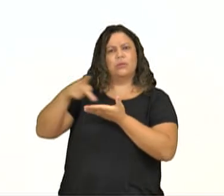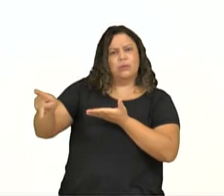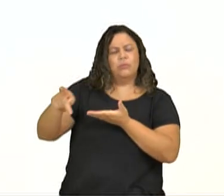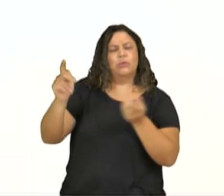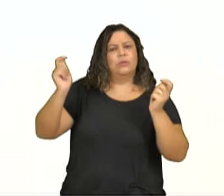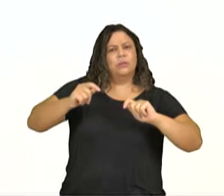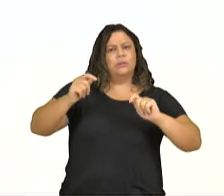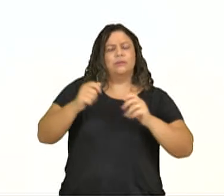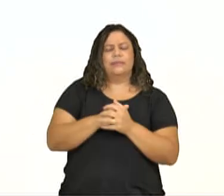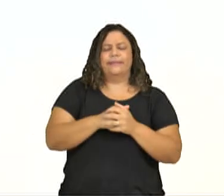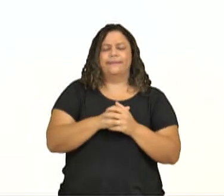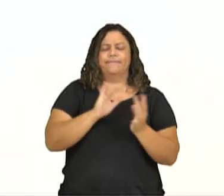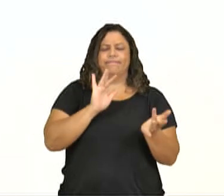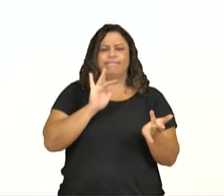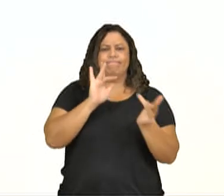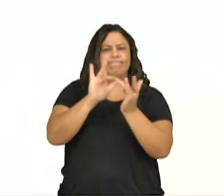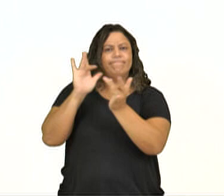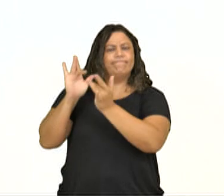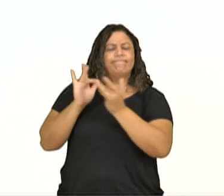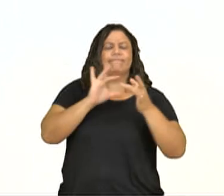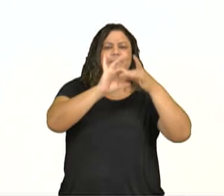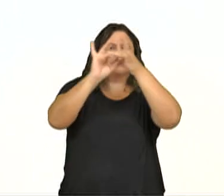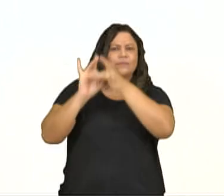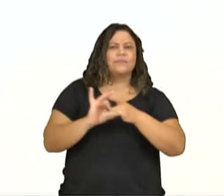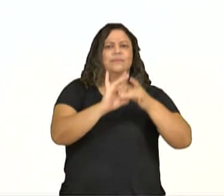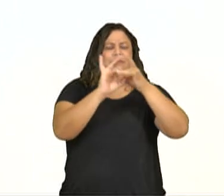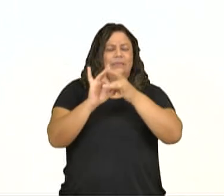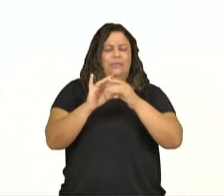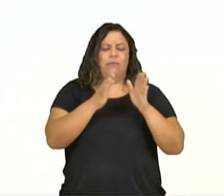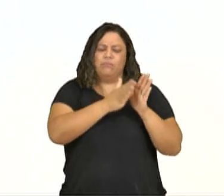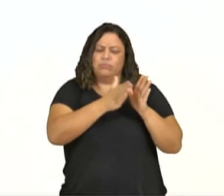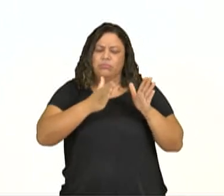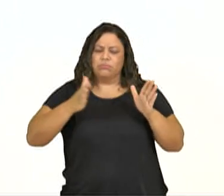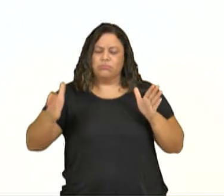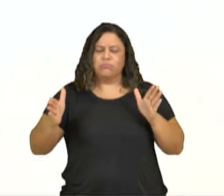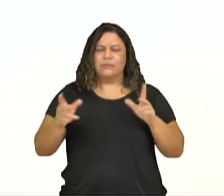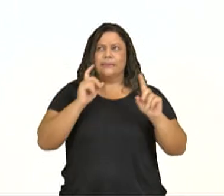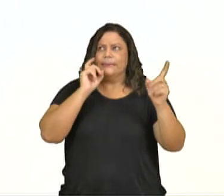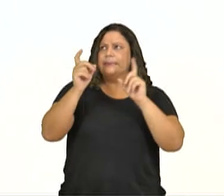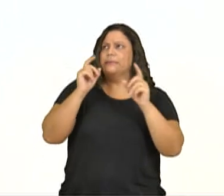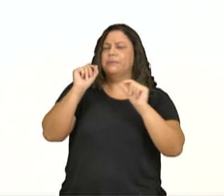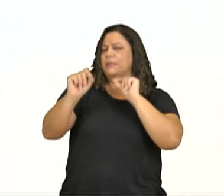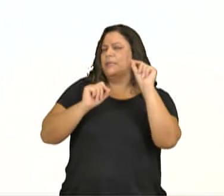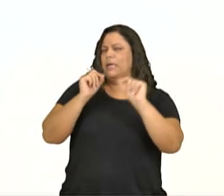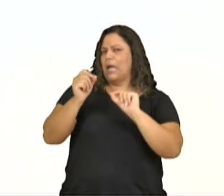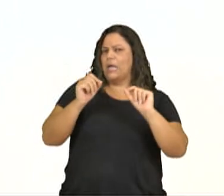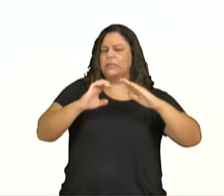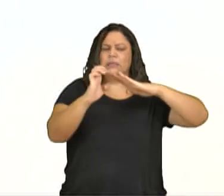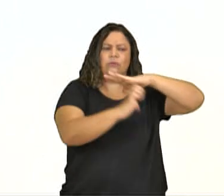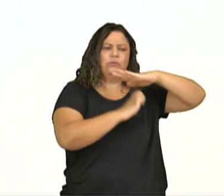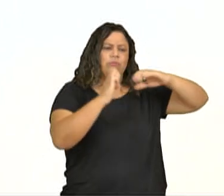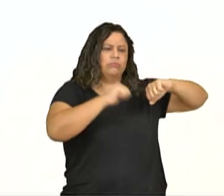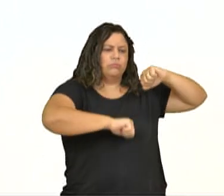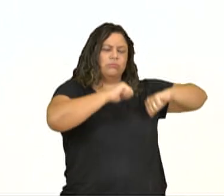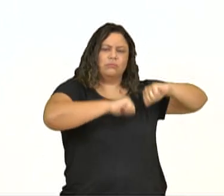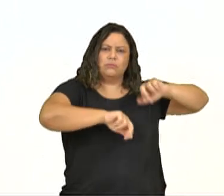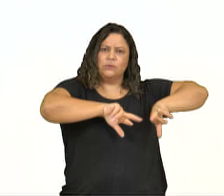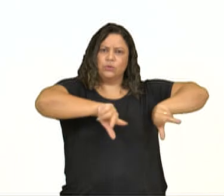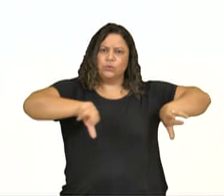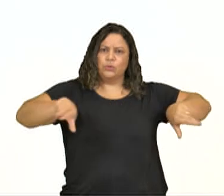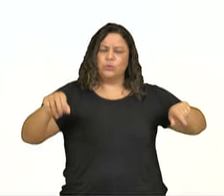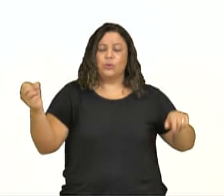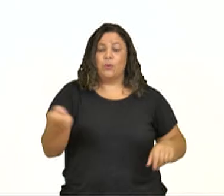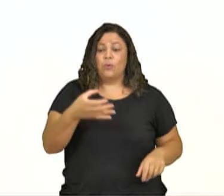está vinculada ao procedimento e preocupação rotineira em indústrias que primam pela produção de